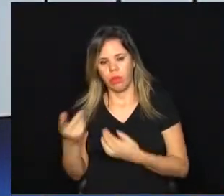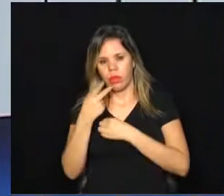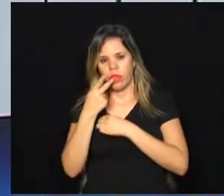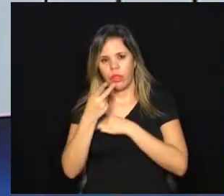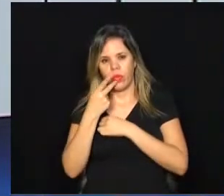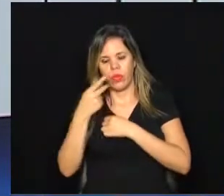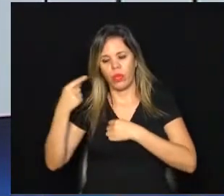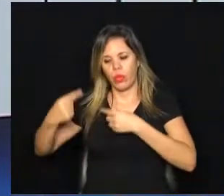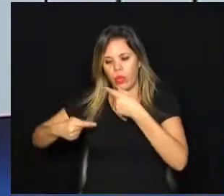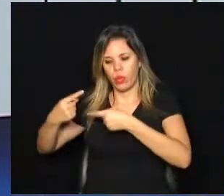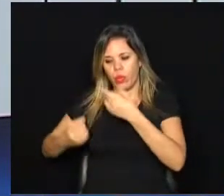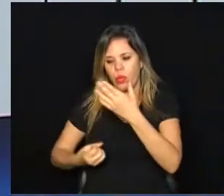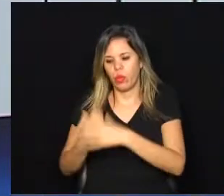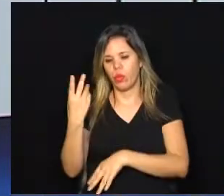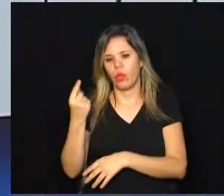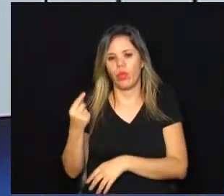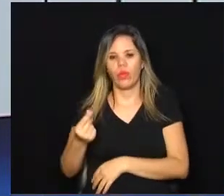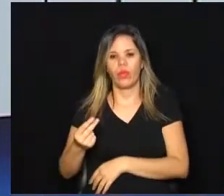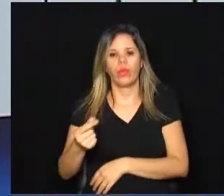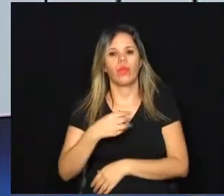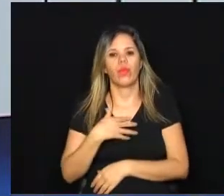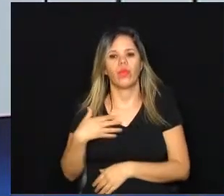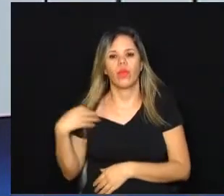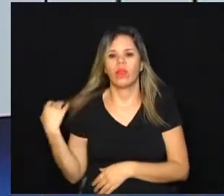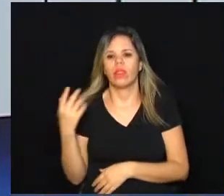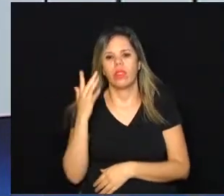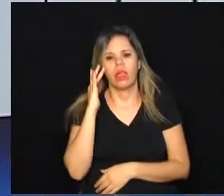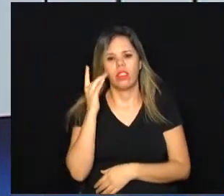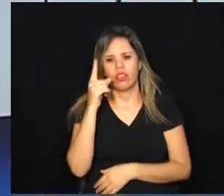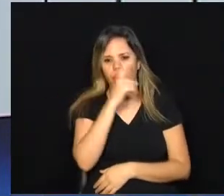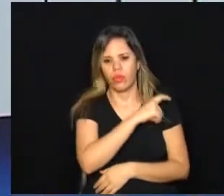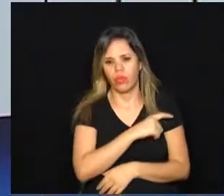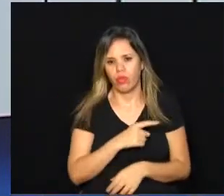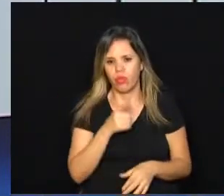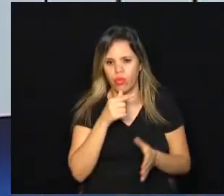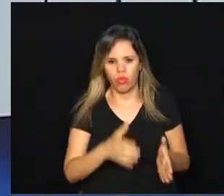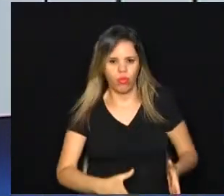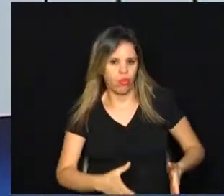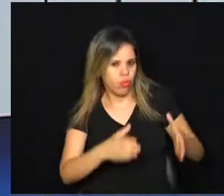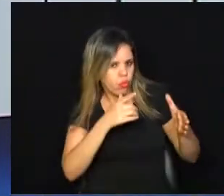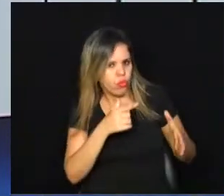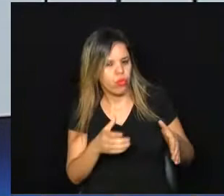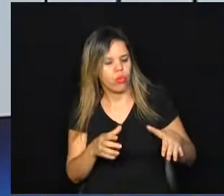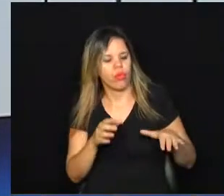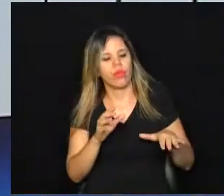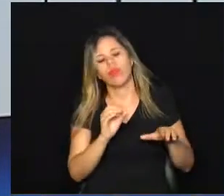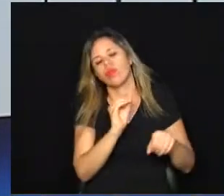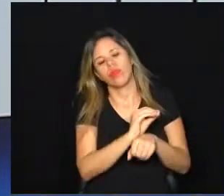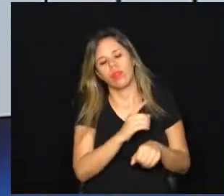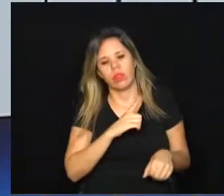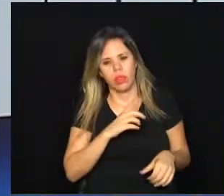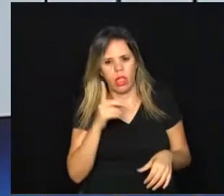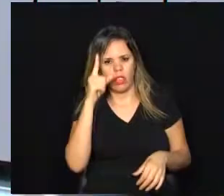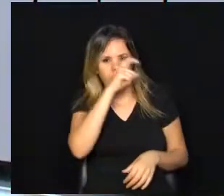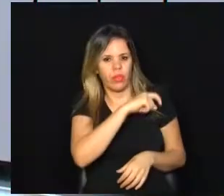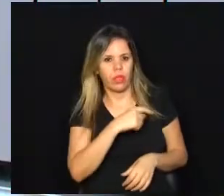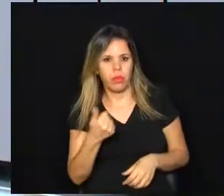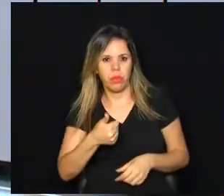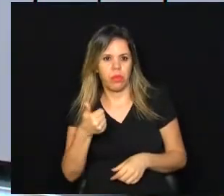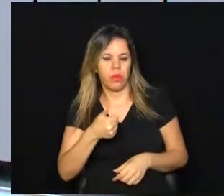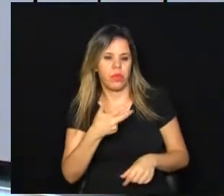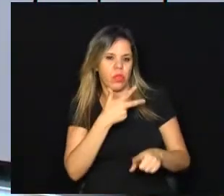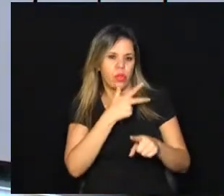essa discussão acontece faz tempo. É muito difícil fazer um reservatório na cidade? É complicado? Primeiro você tem que